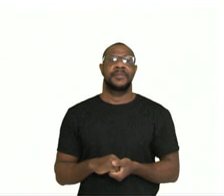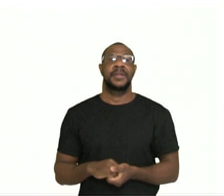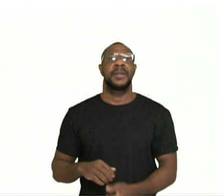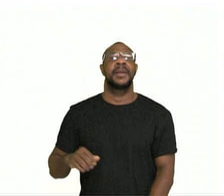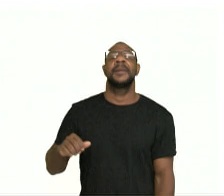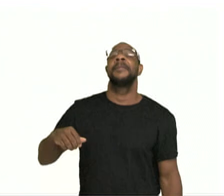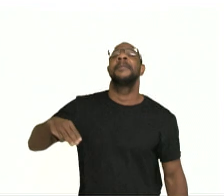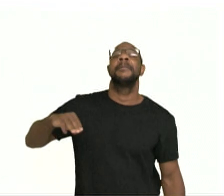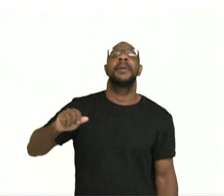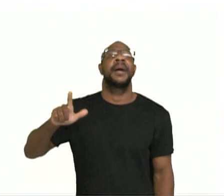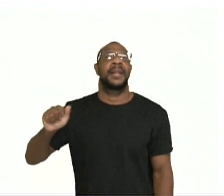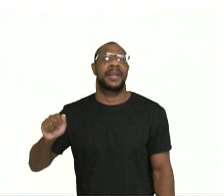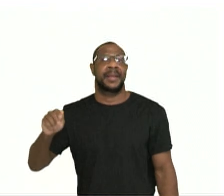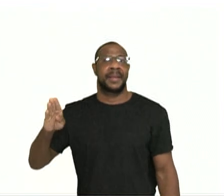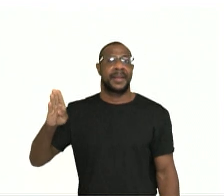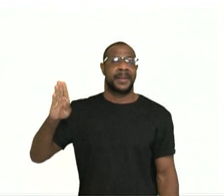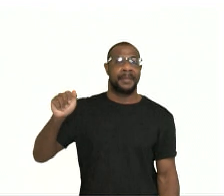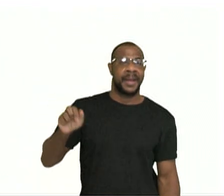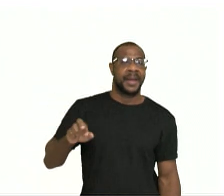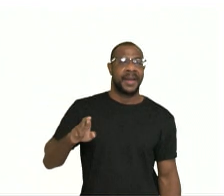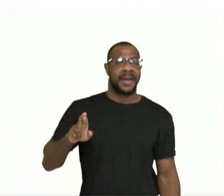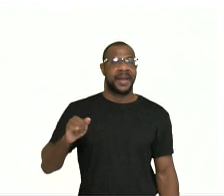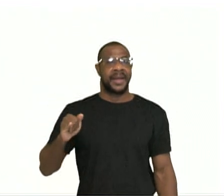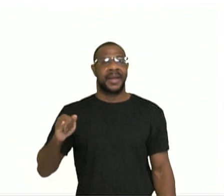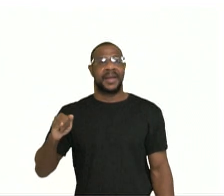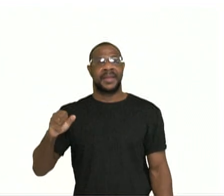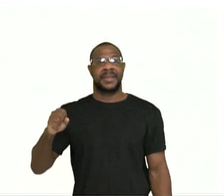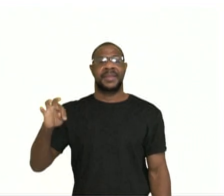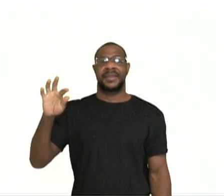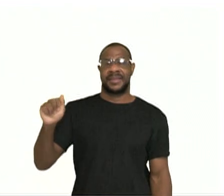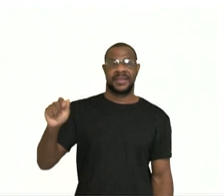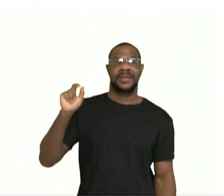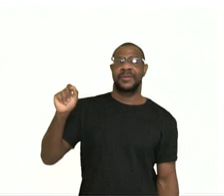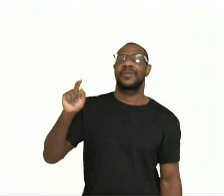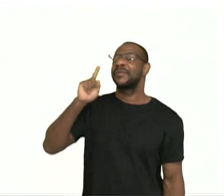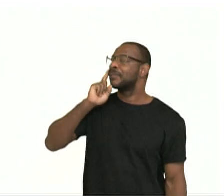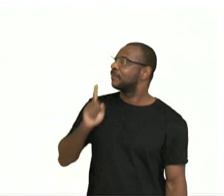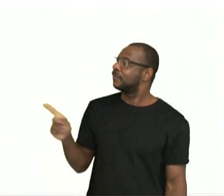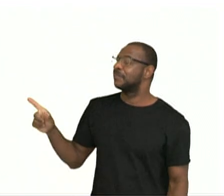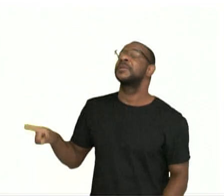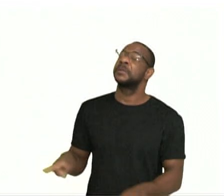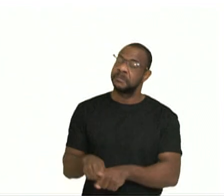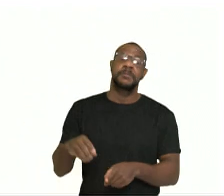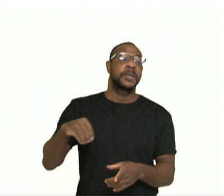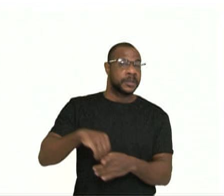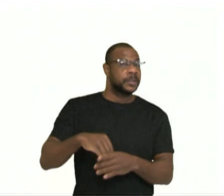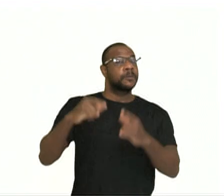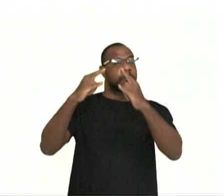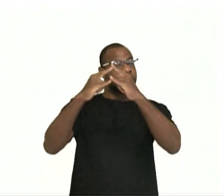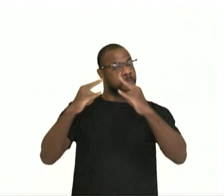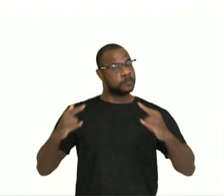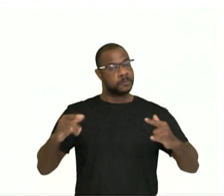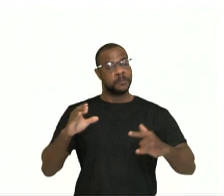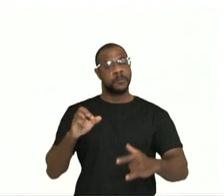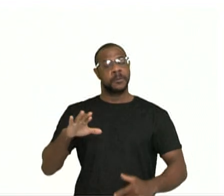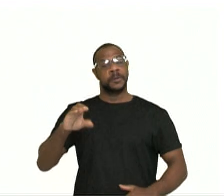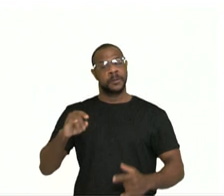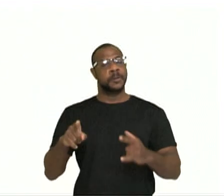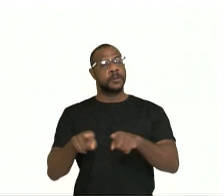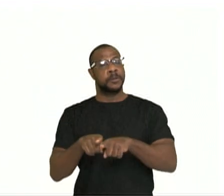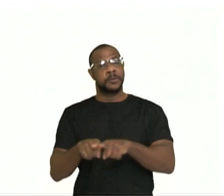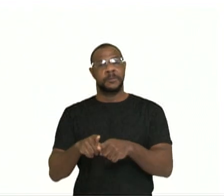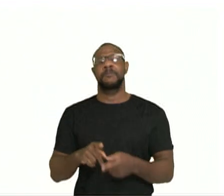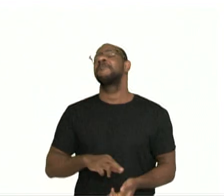O malabarismo, né, então o malabarismo, ele está presente nos espetáculos também de circo e outros espetáculos, né,